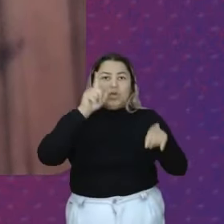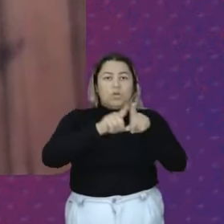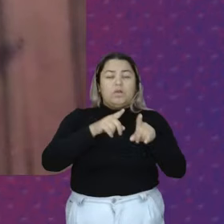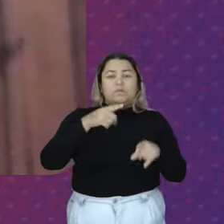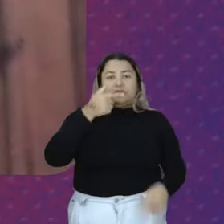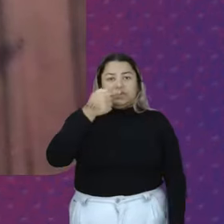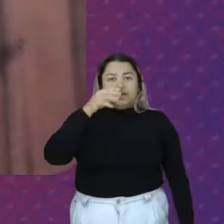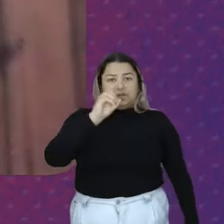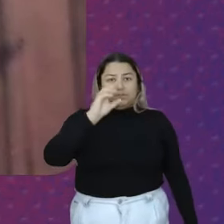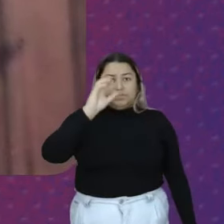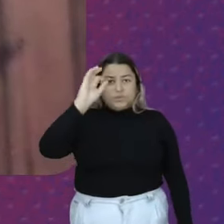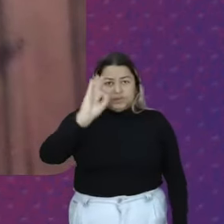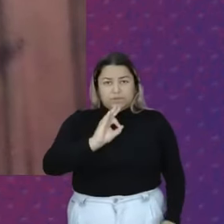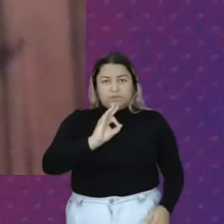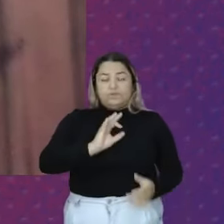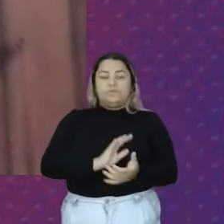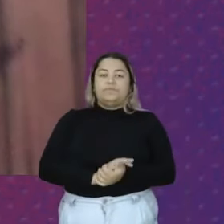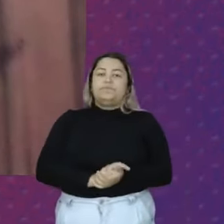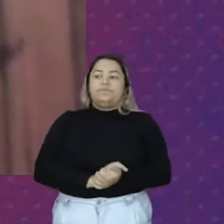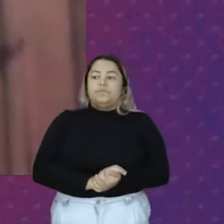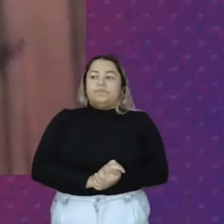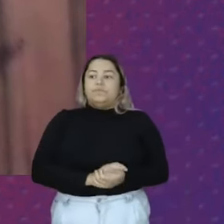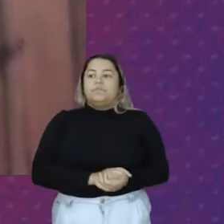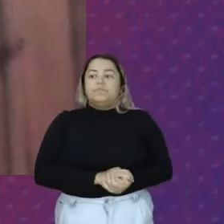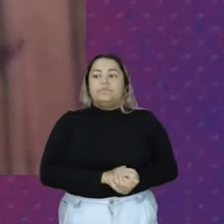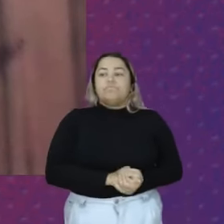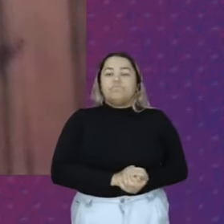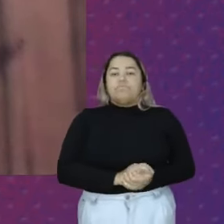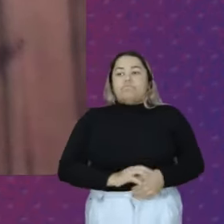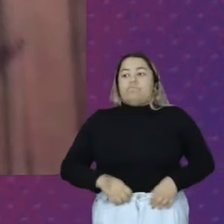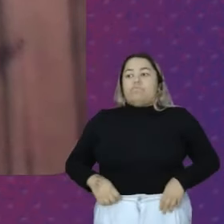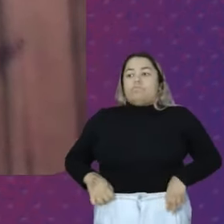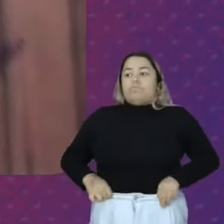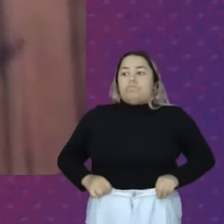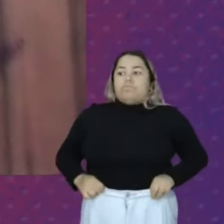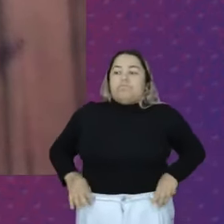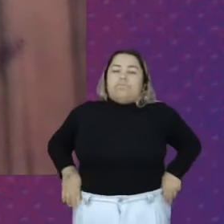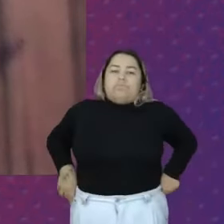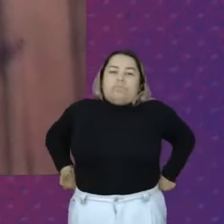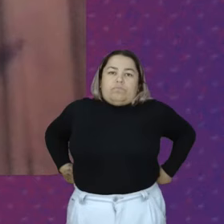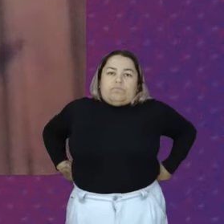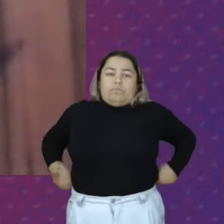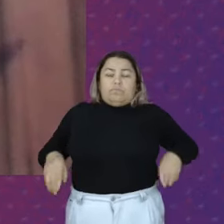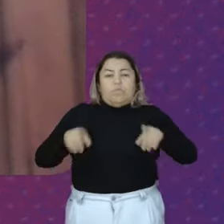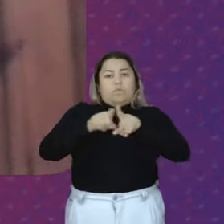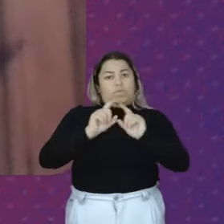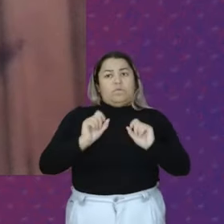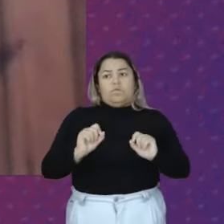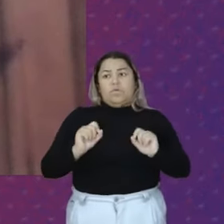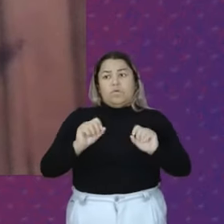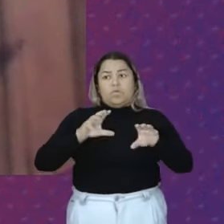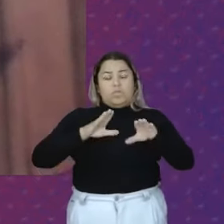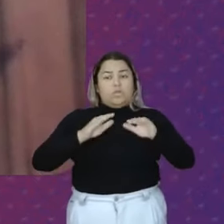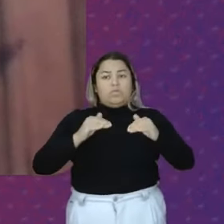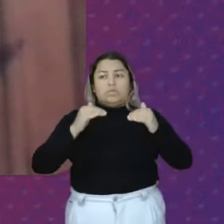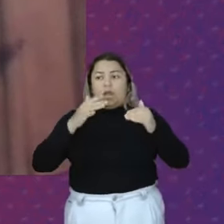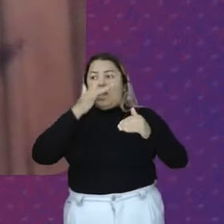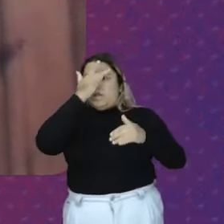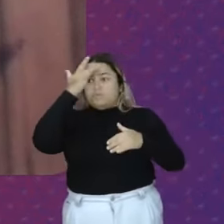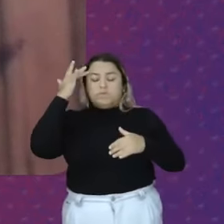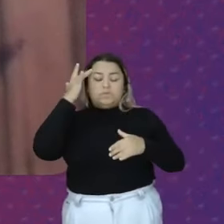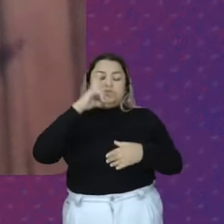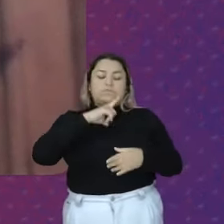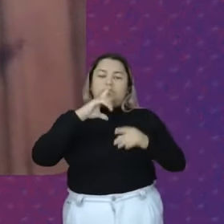quase 70% as pessoas sem eh eh em relação já ao nível superior completo As pessoas sem